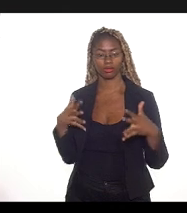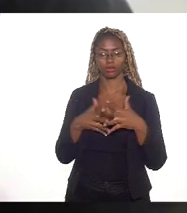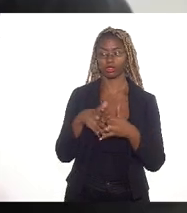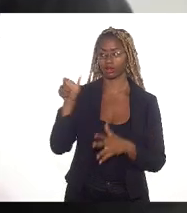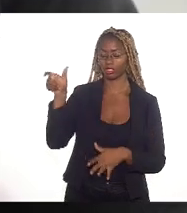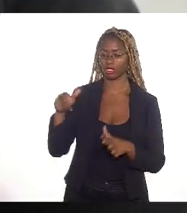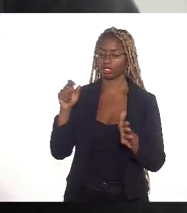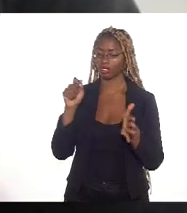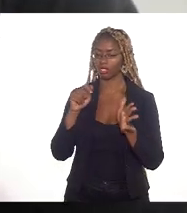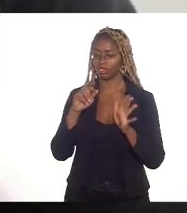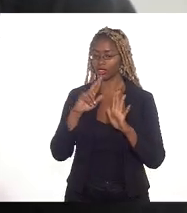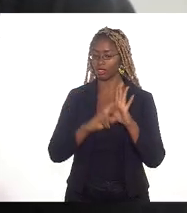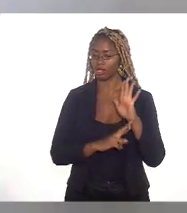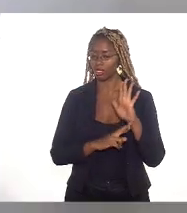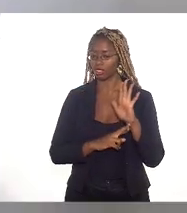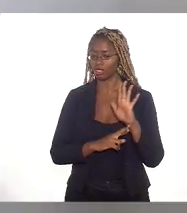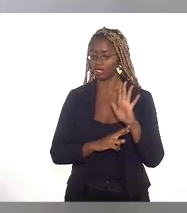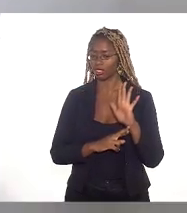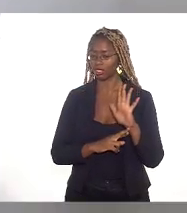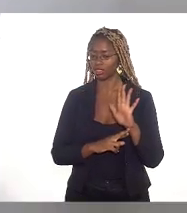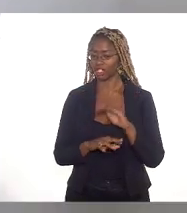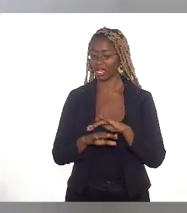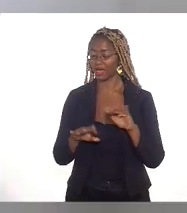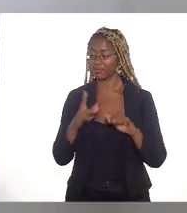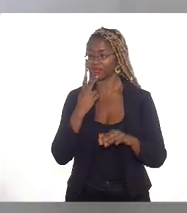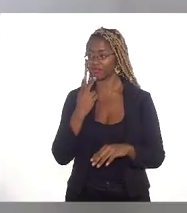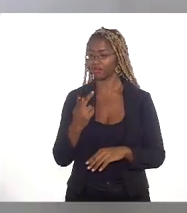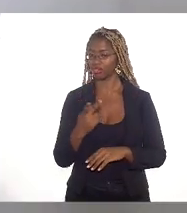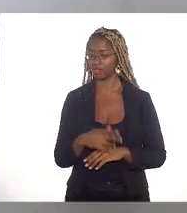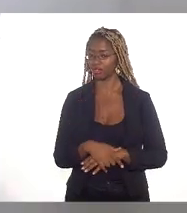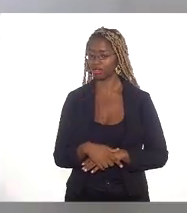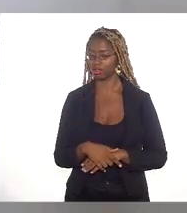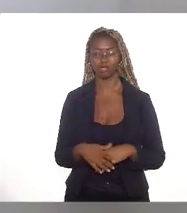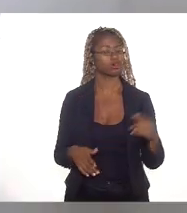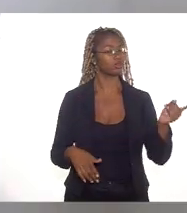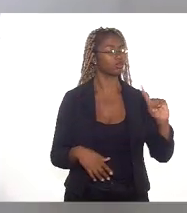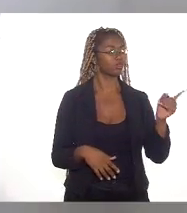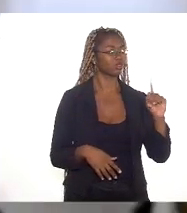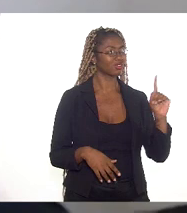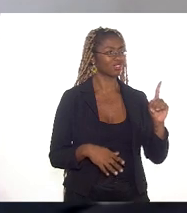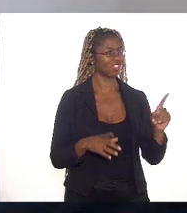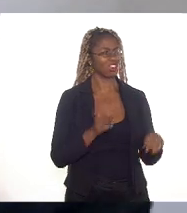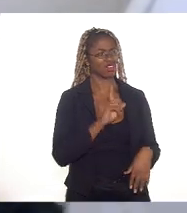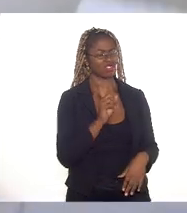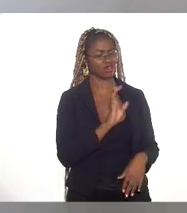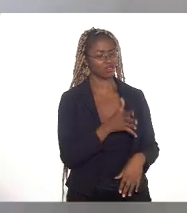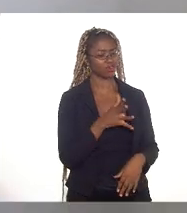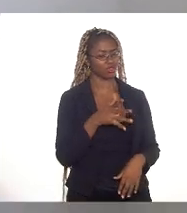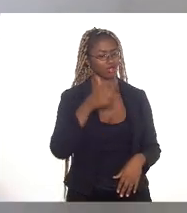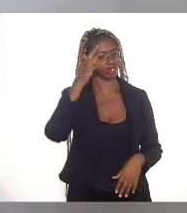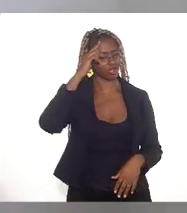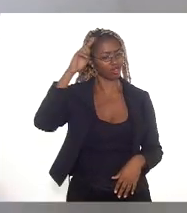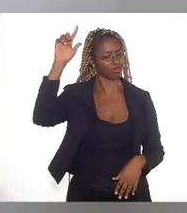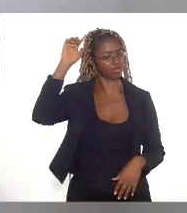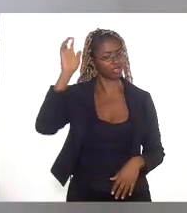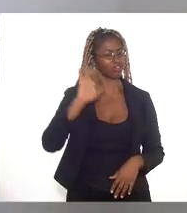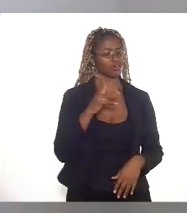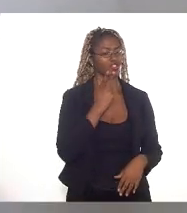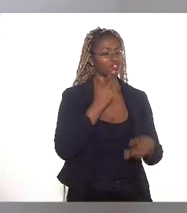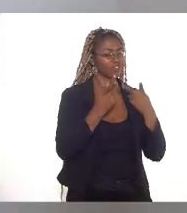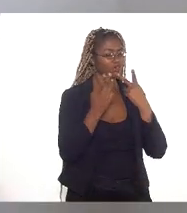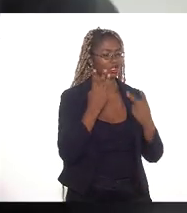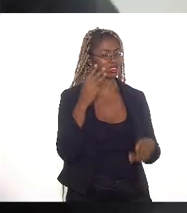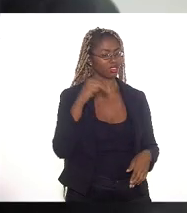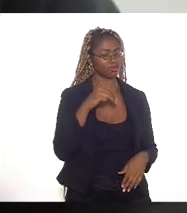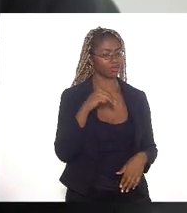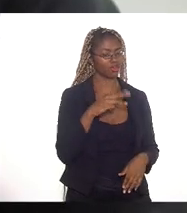tinha acabado de dar o parecer. Não. Tinha não, porque passou para o Luiz Paulo. Luiz Paulo conversou, falou três minutos lá em relação à